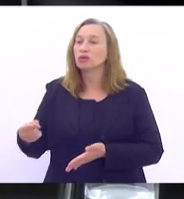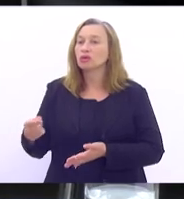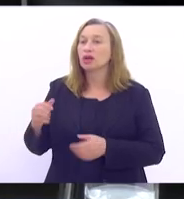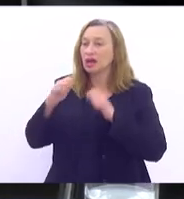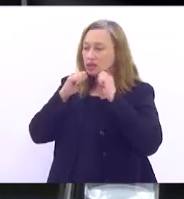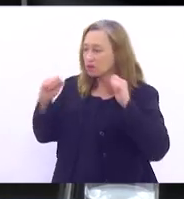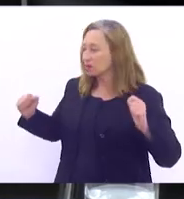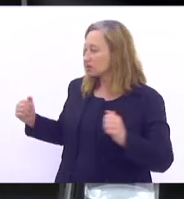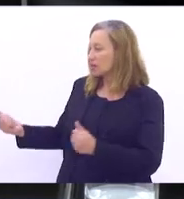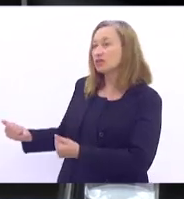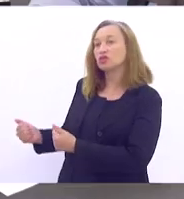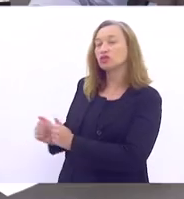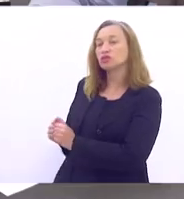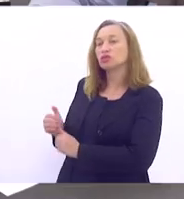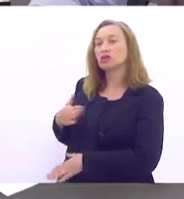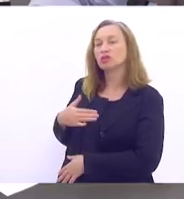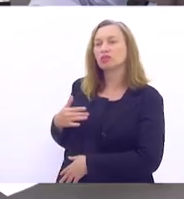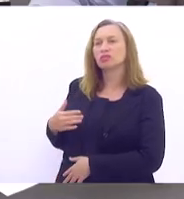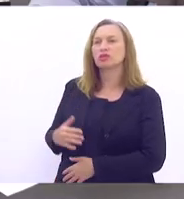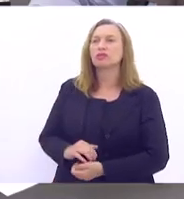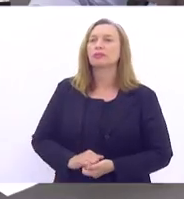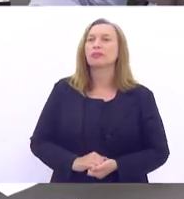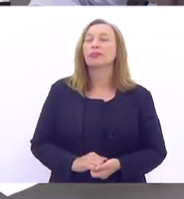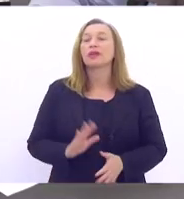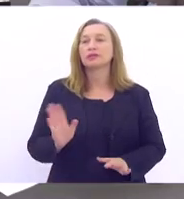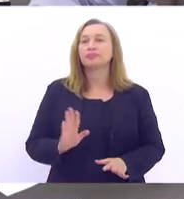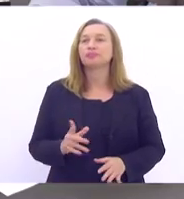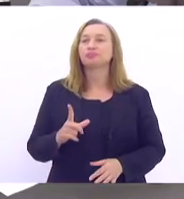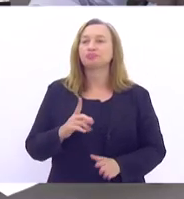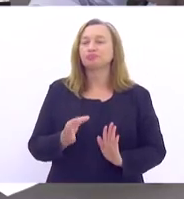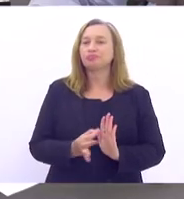comigo. Não, mas o que eu digo é o seguinte, ó. A gente deu o